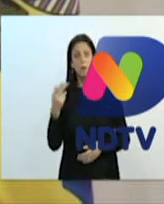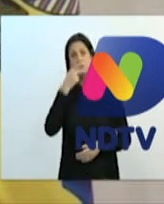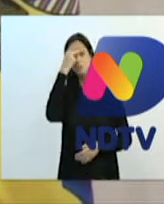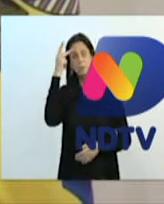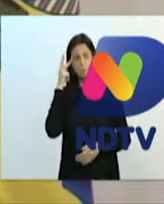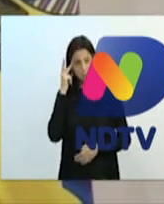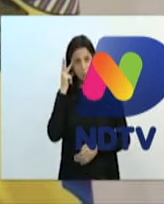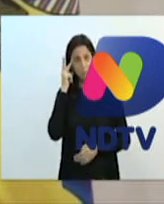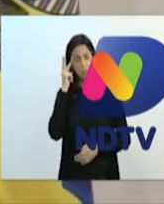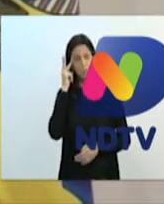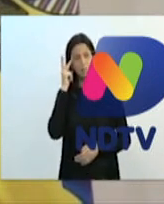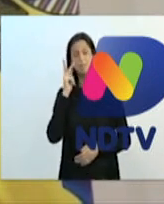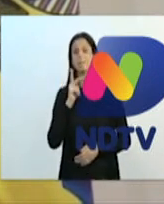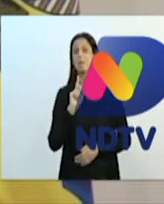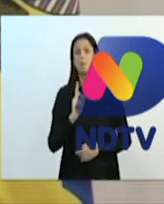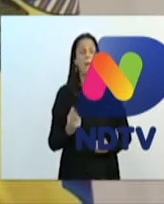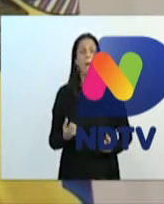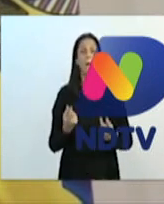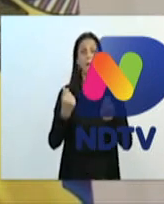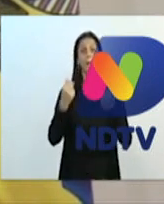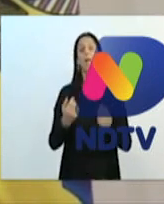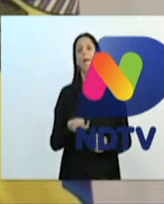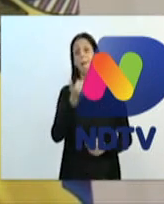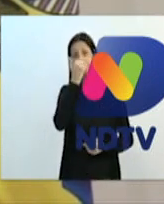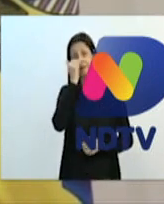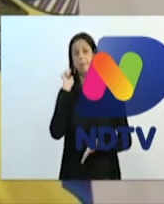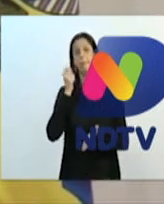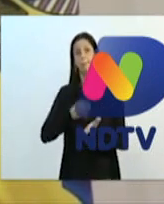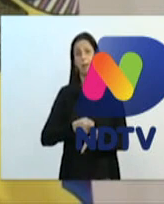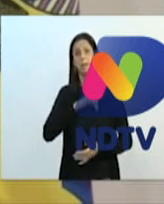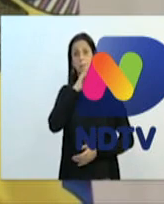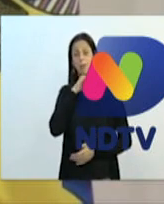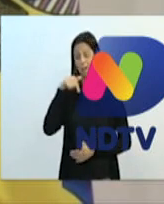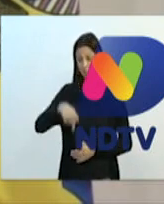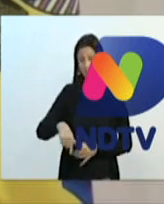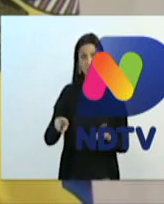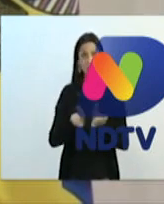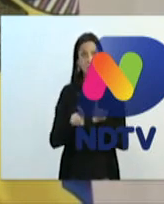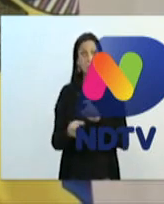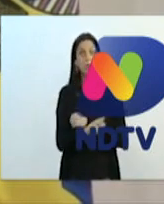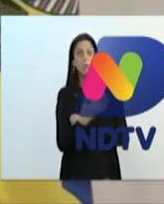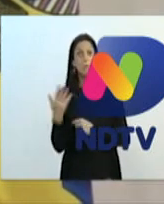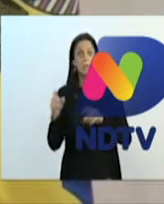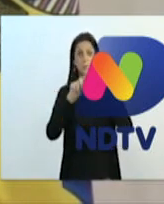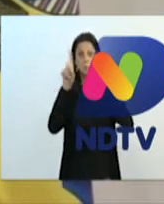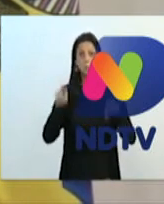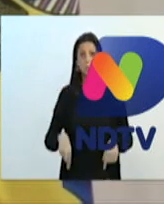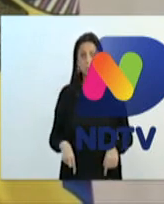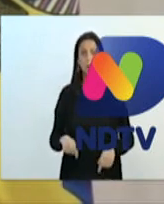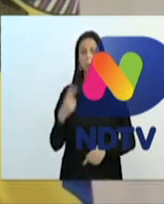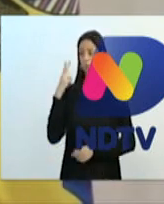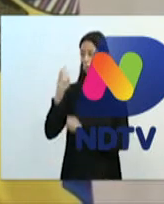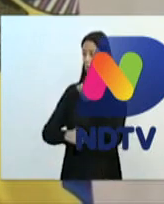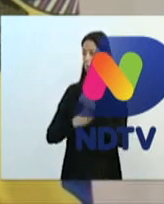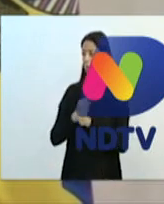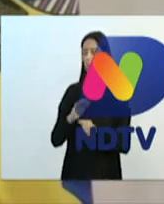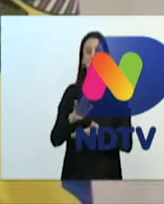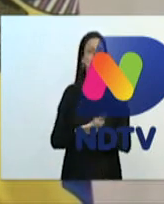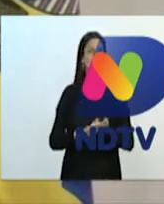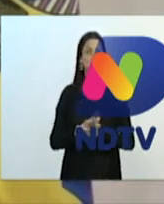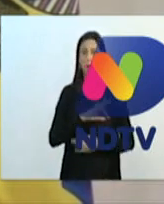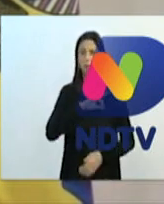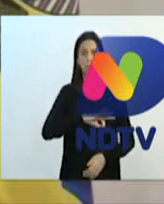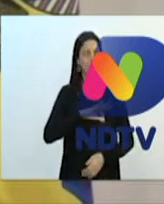como suplente do PT para Alesc, que agora assume esta cadeira. No lugar dele, aqui em Blumenau, na Câmara de Vereadores, vai ficar a cargo